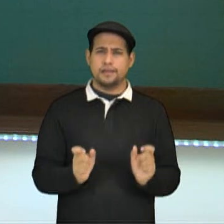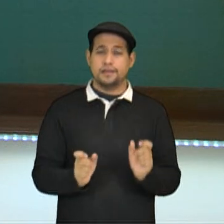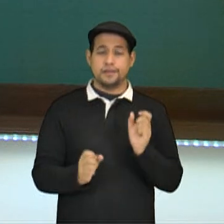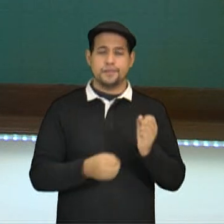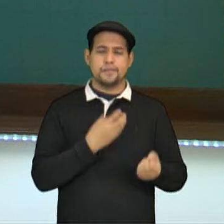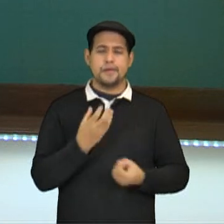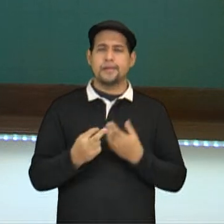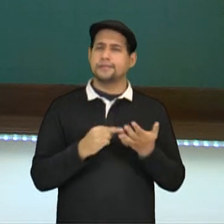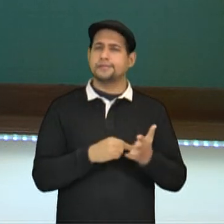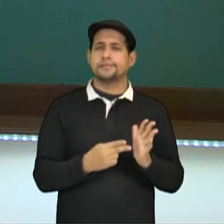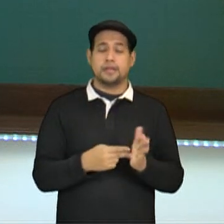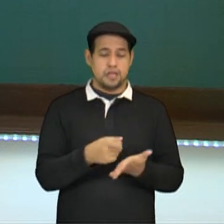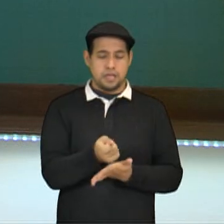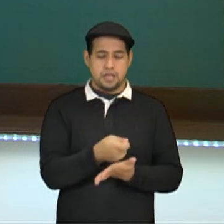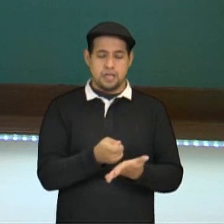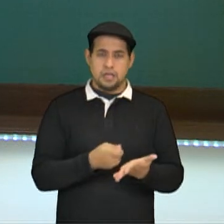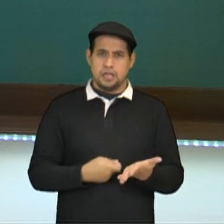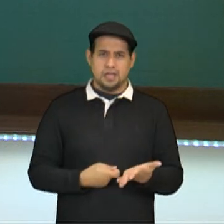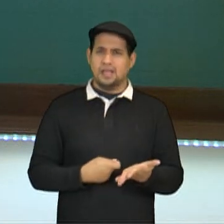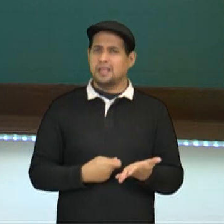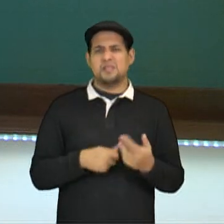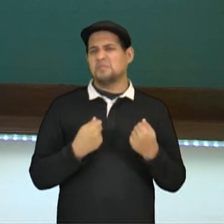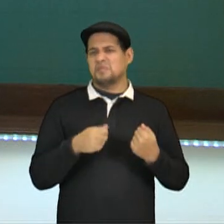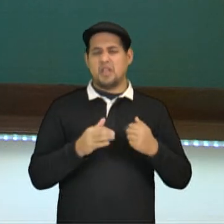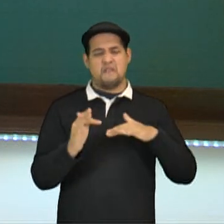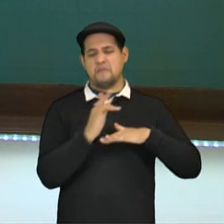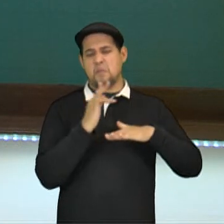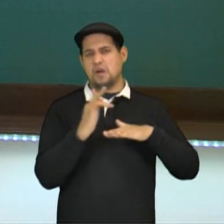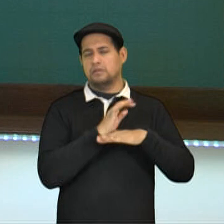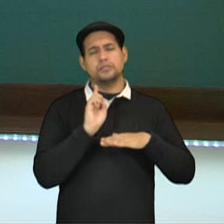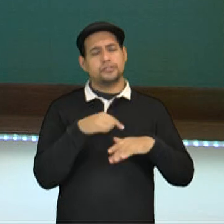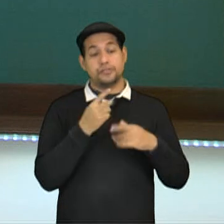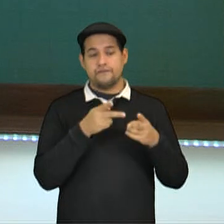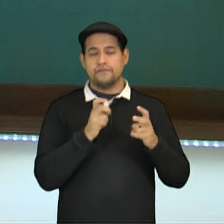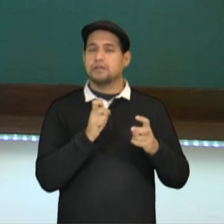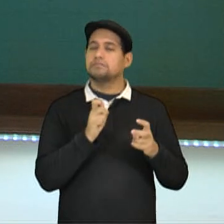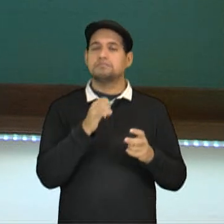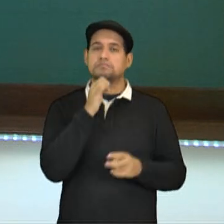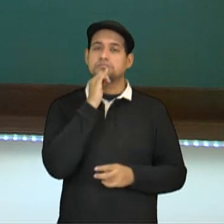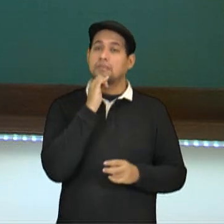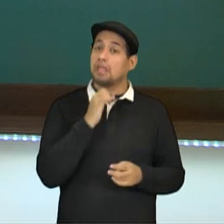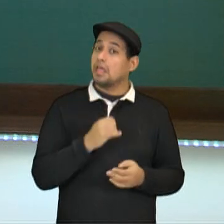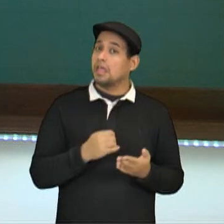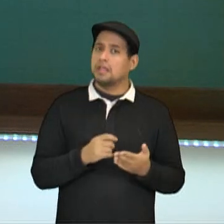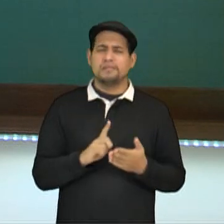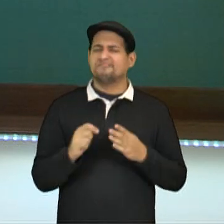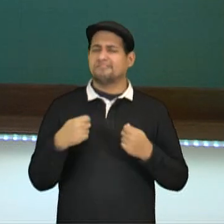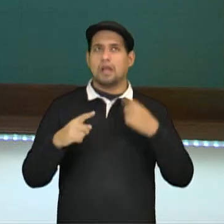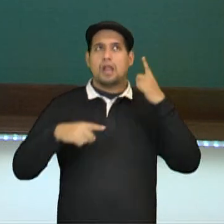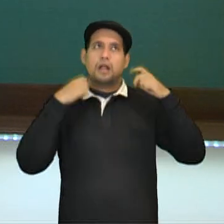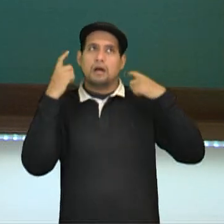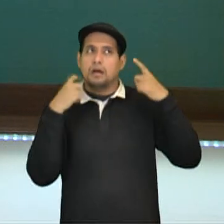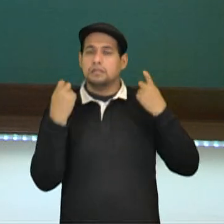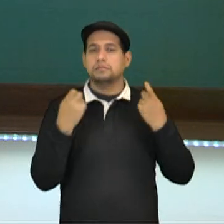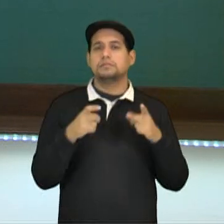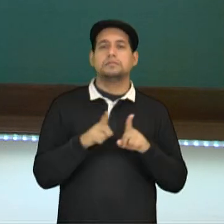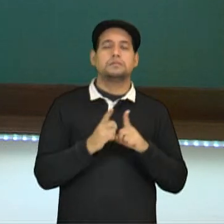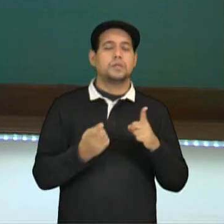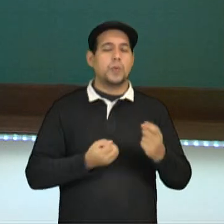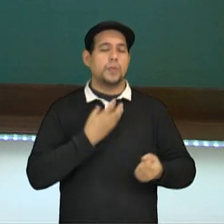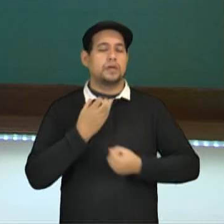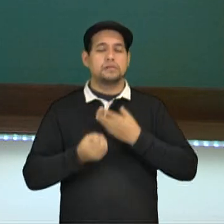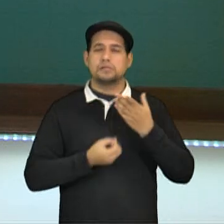de Andrade é escrever sem rigor formal. Nós vimos ali que ele não se preocupa ali com a